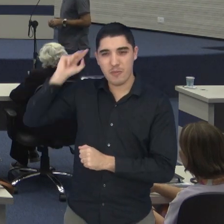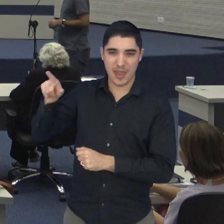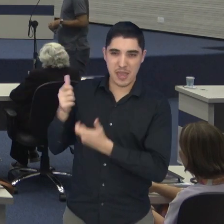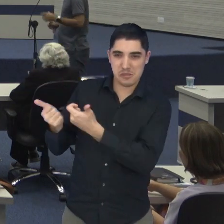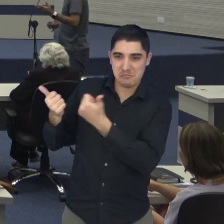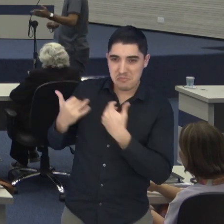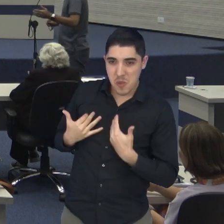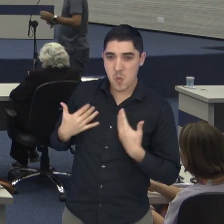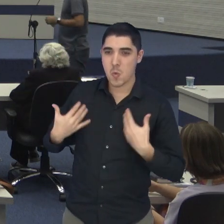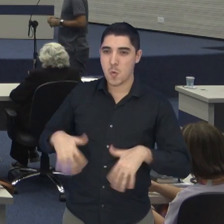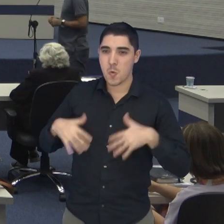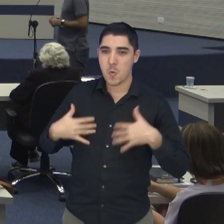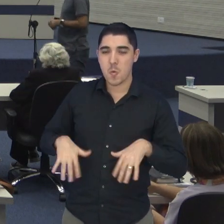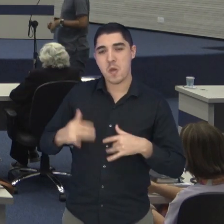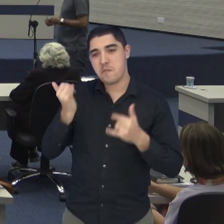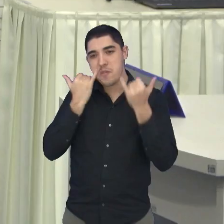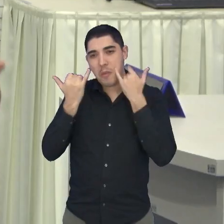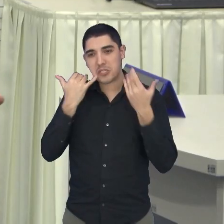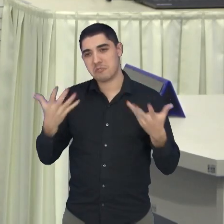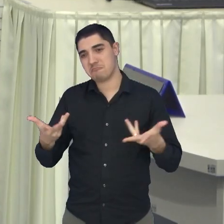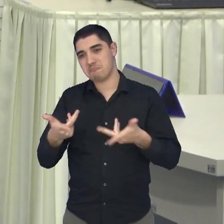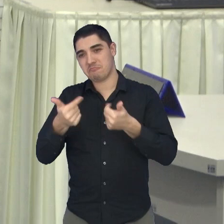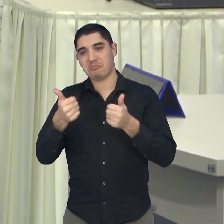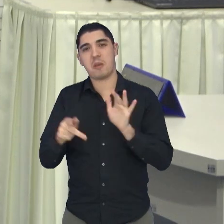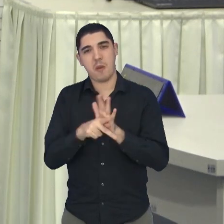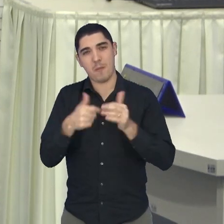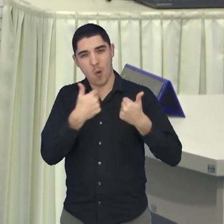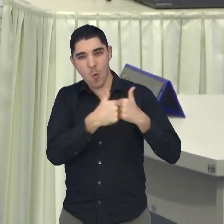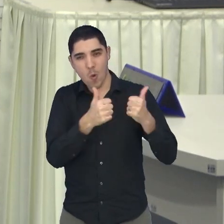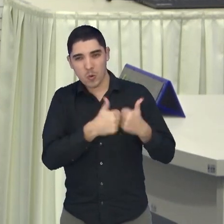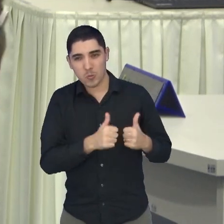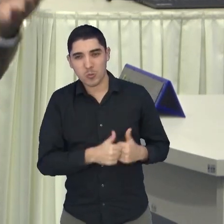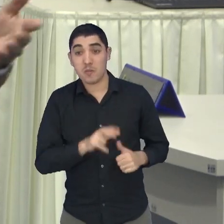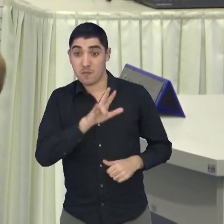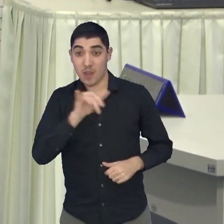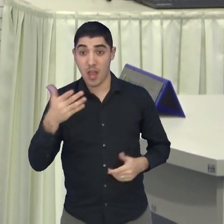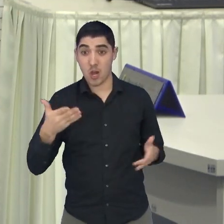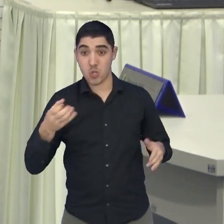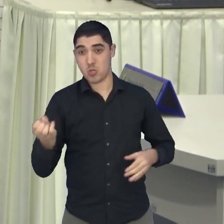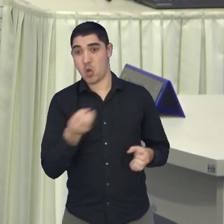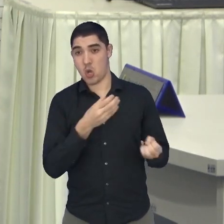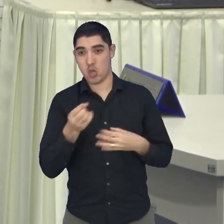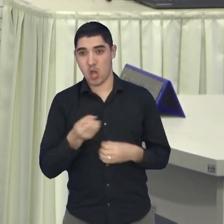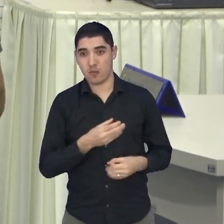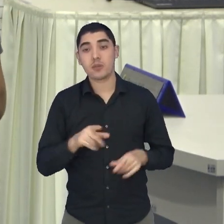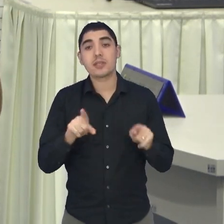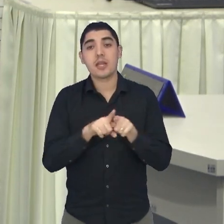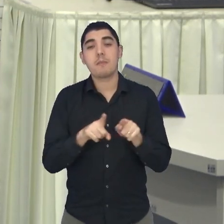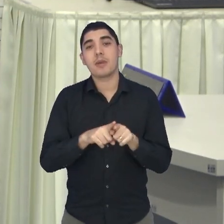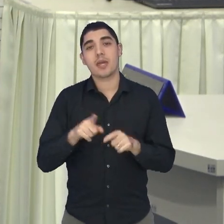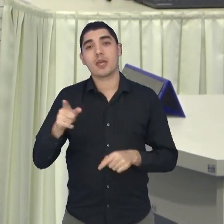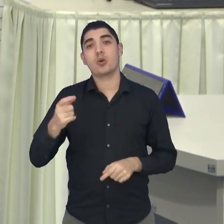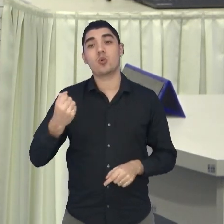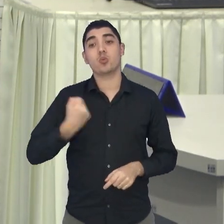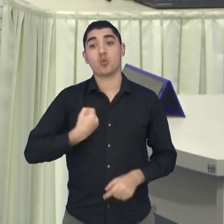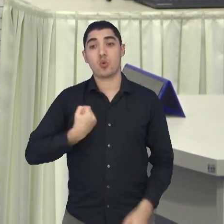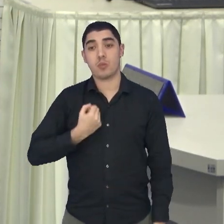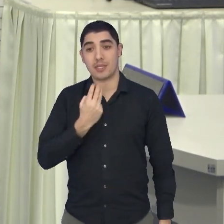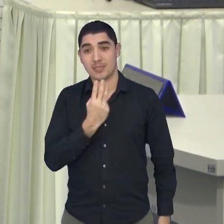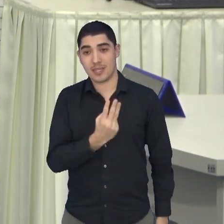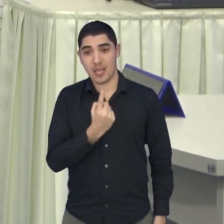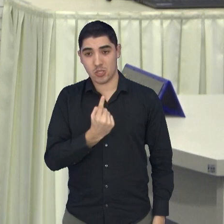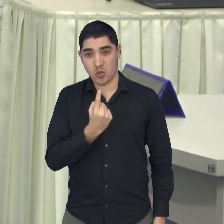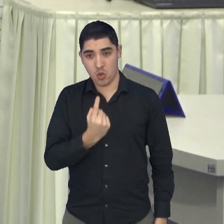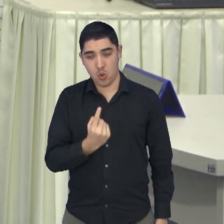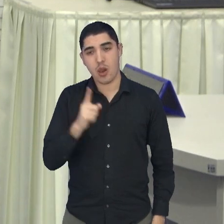novidade dos ônibus que serão implementados nas linhas, né? Colocar aqui também da linha 311, lá do Jardim